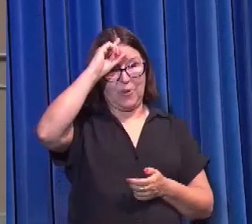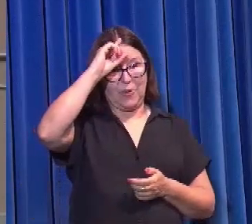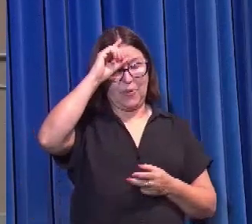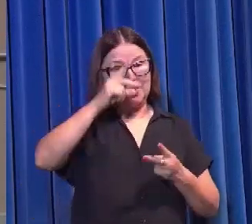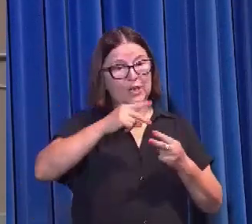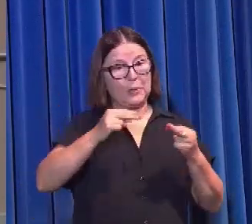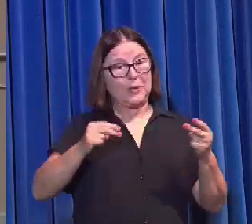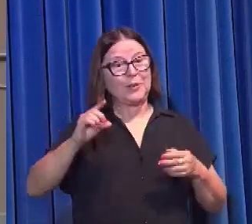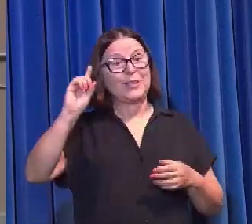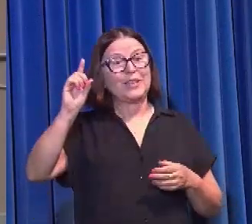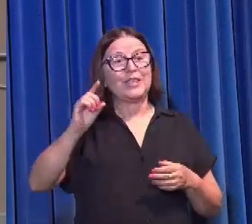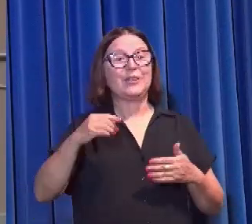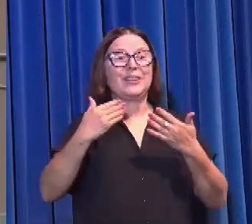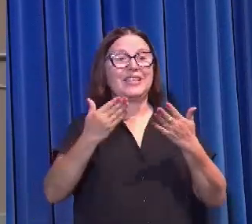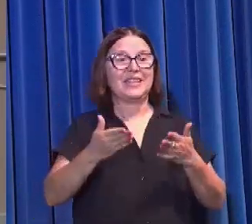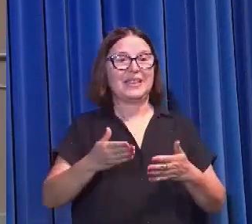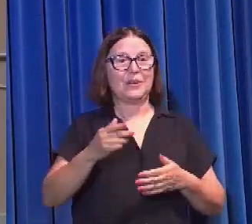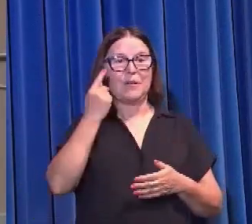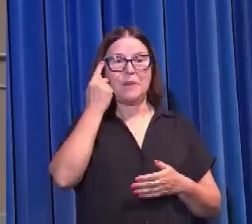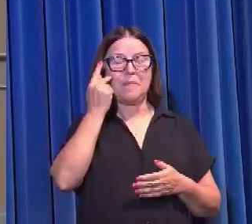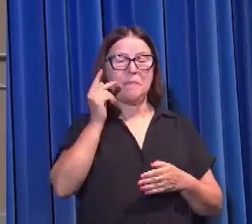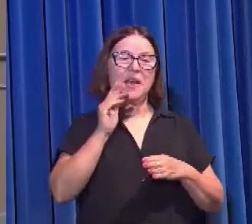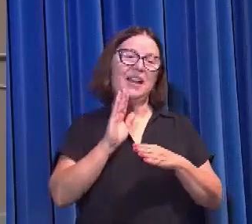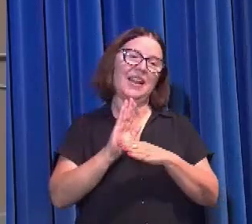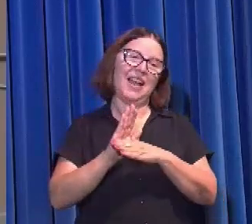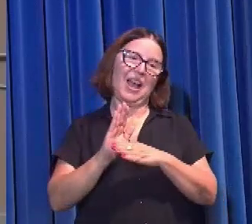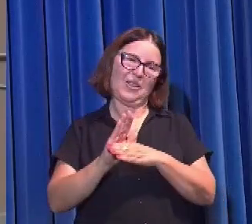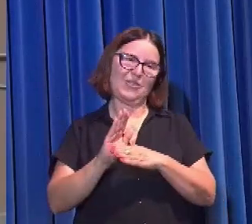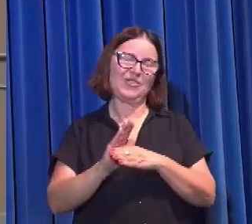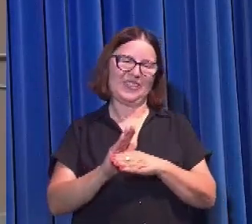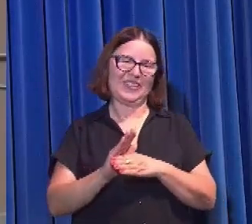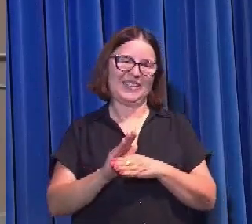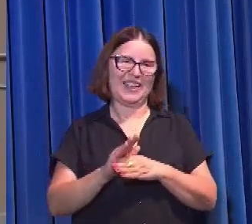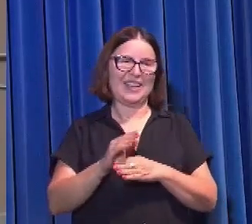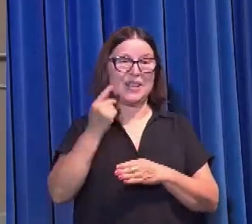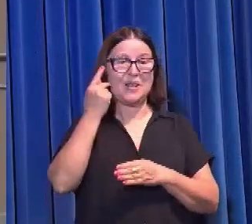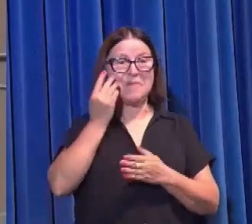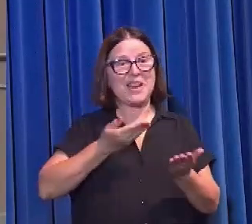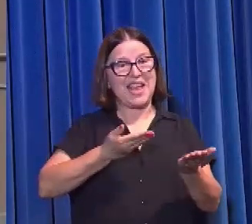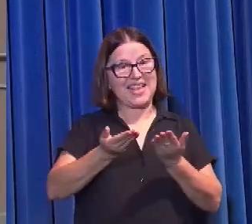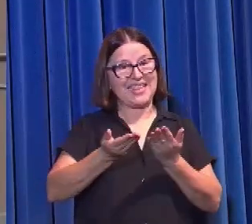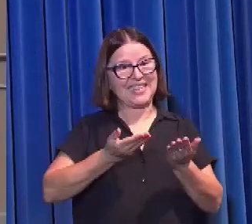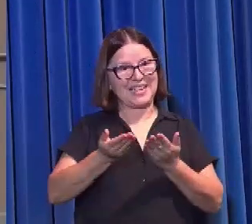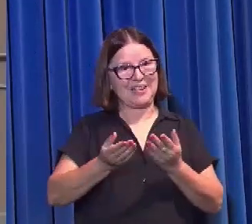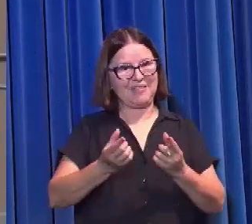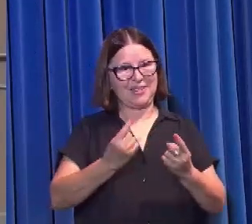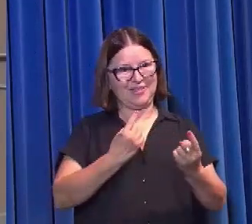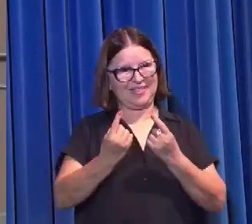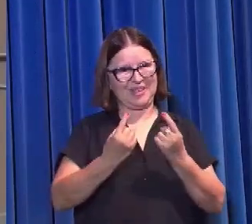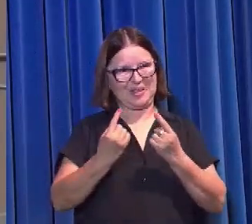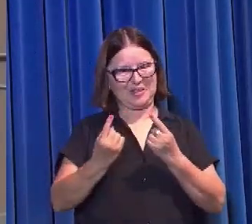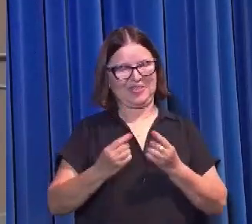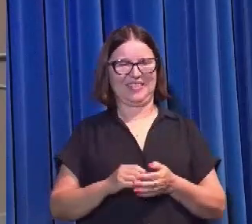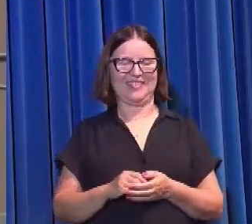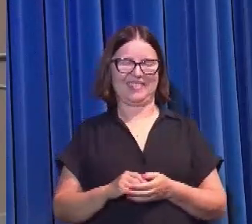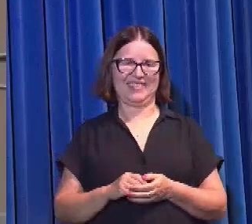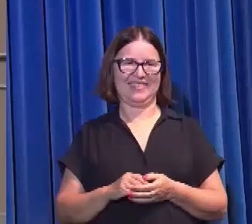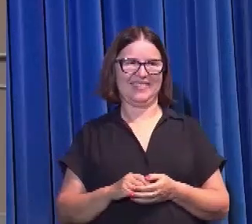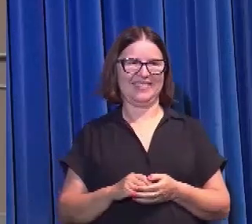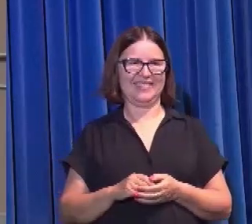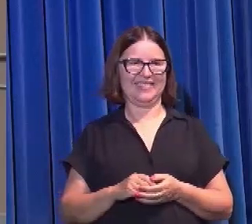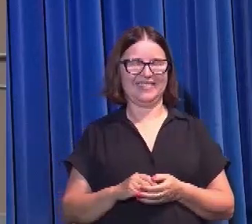deu, que você faz bem, para o serviço da igreja, para o benefício de